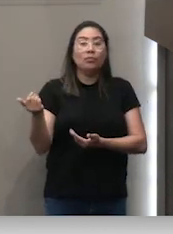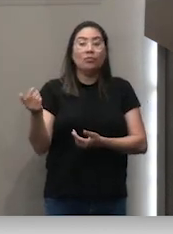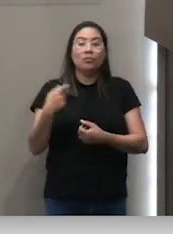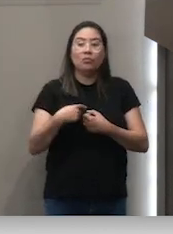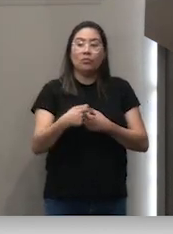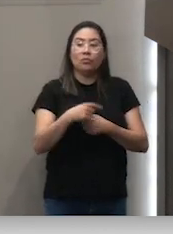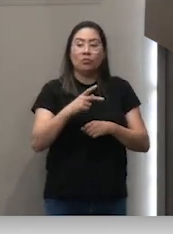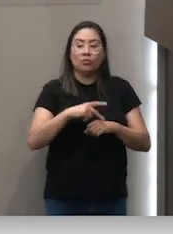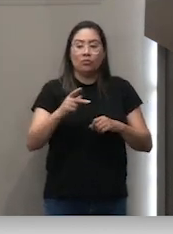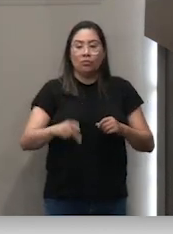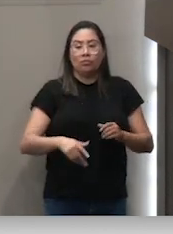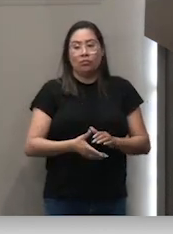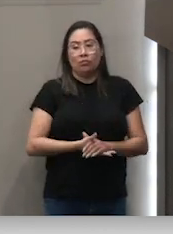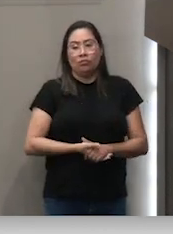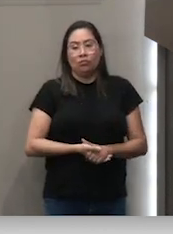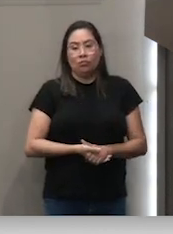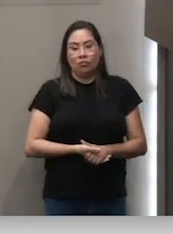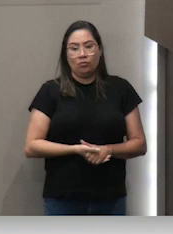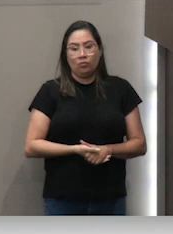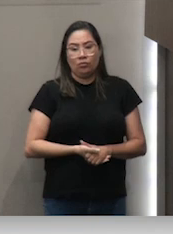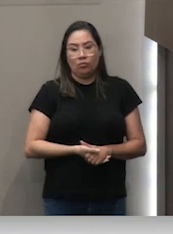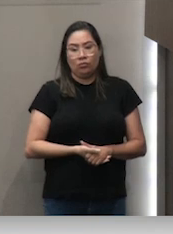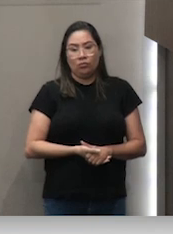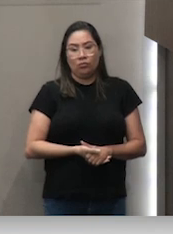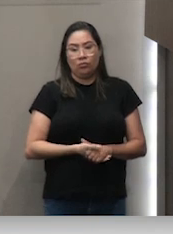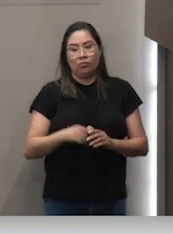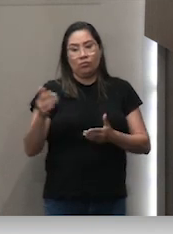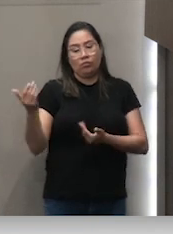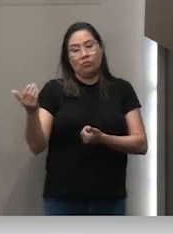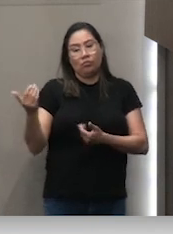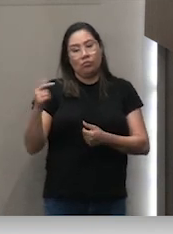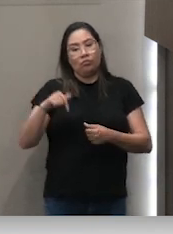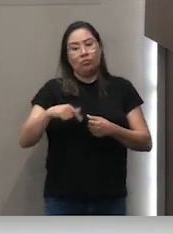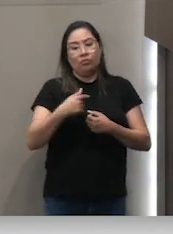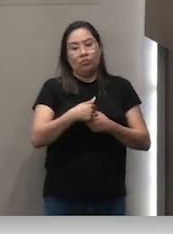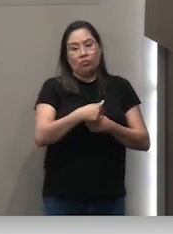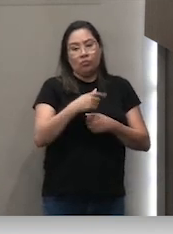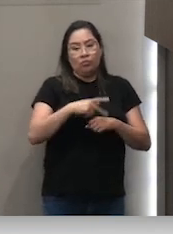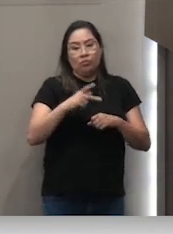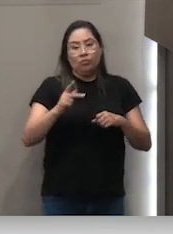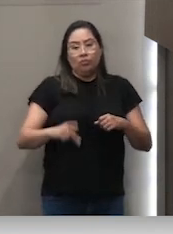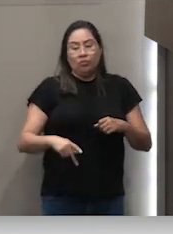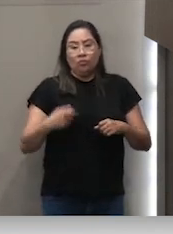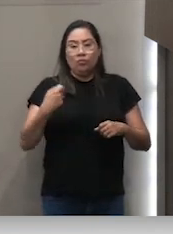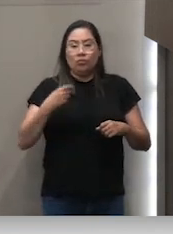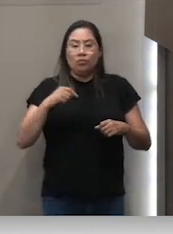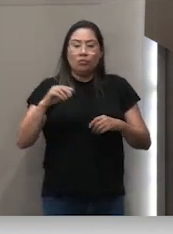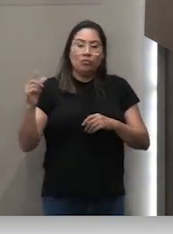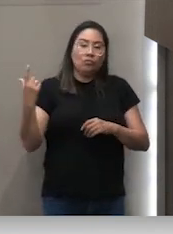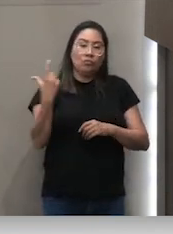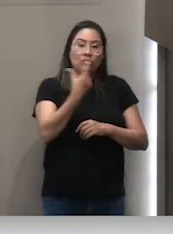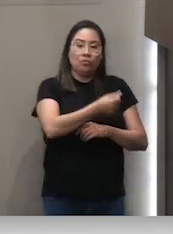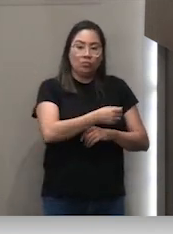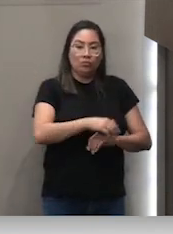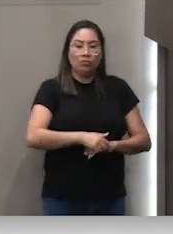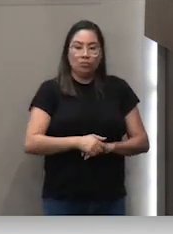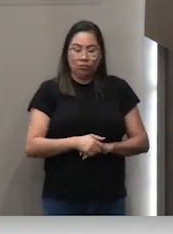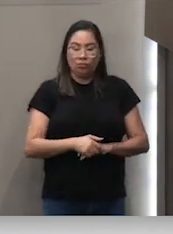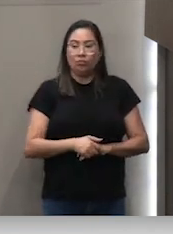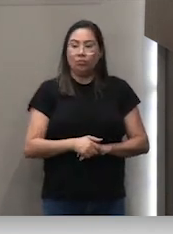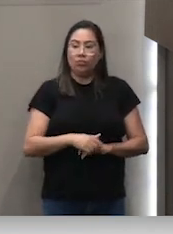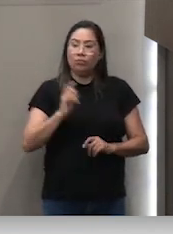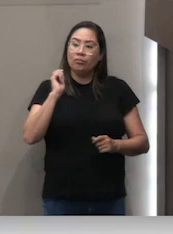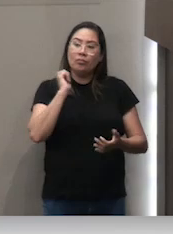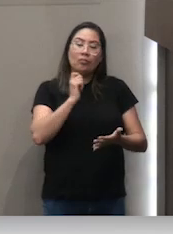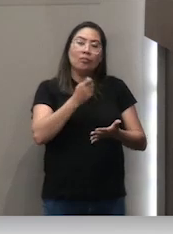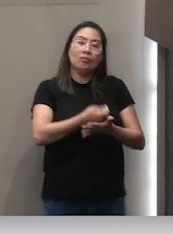município de Passo Fundo, dona Maica. Quem ganha com isso é a juventude aqui do município de Passo Fundo, que tem que sair daqui e ir para lá, muitas vezes tem que